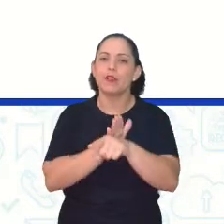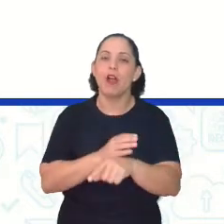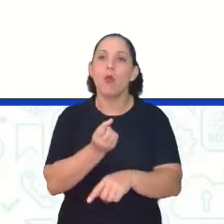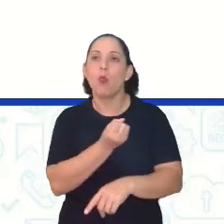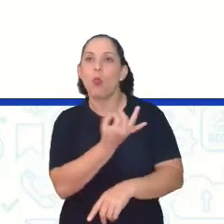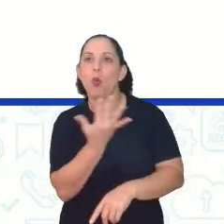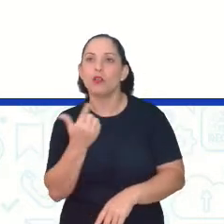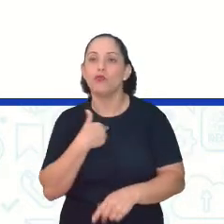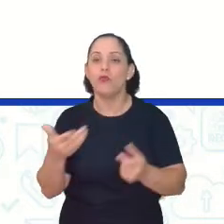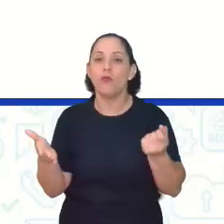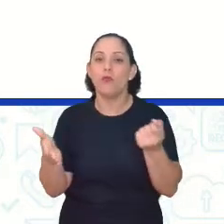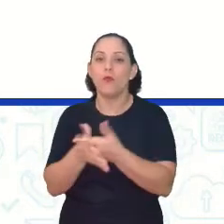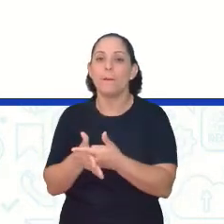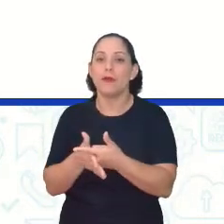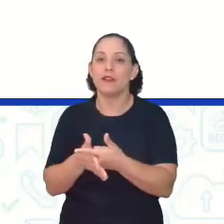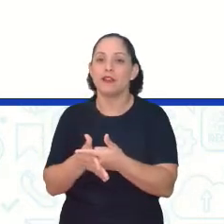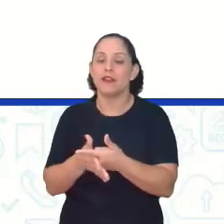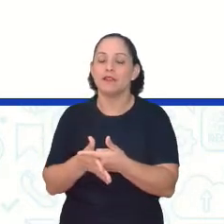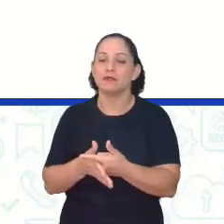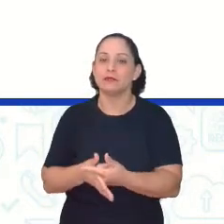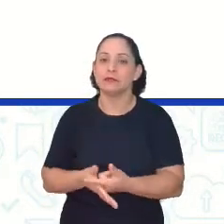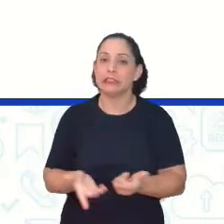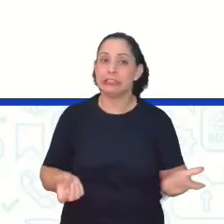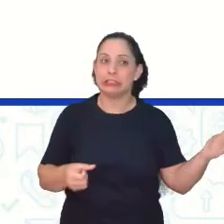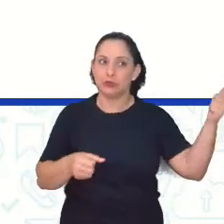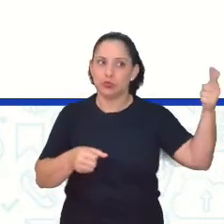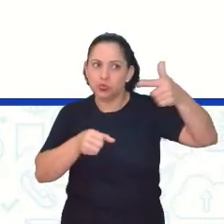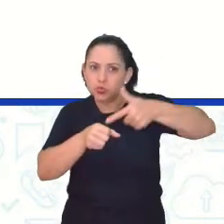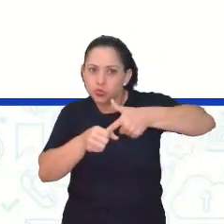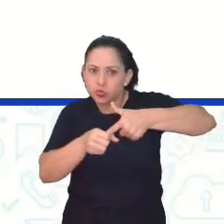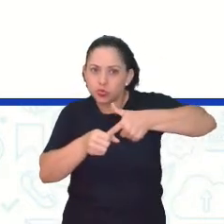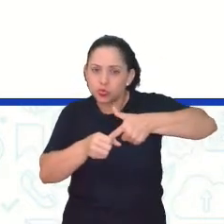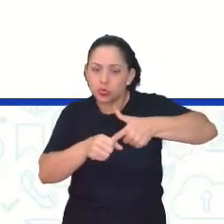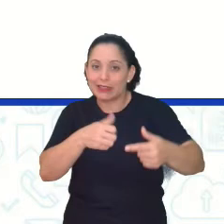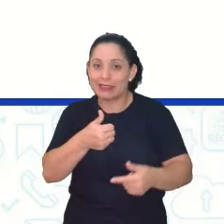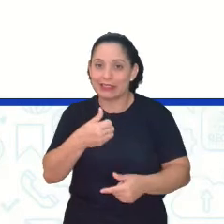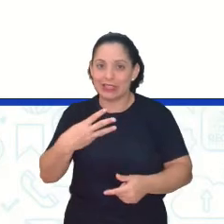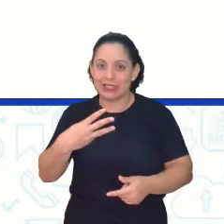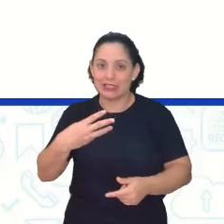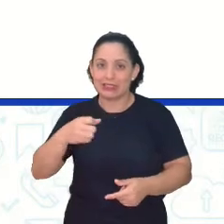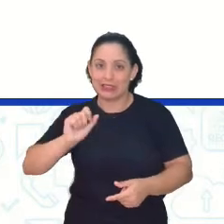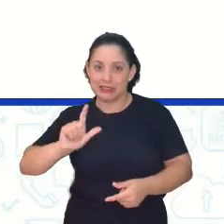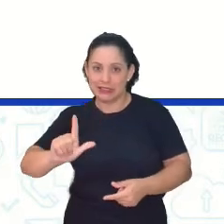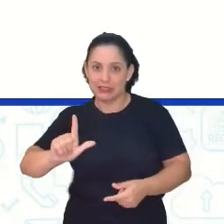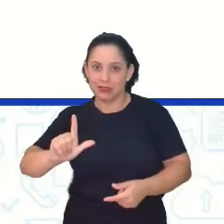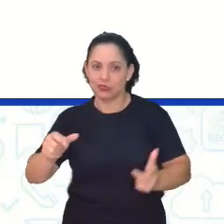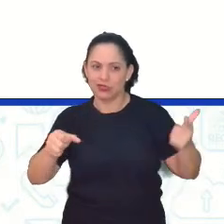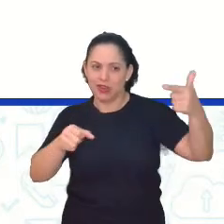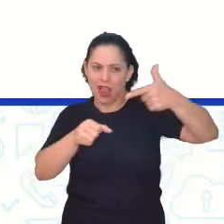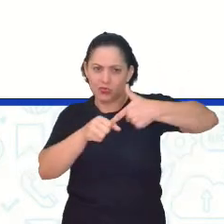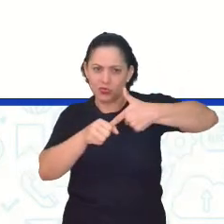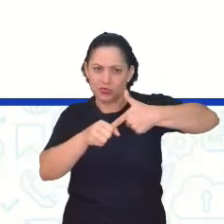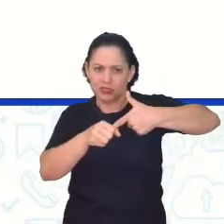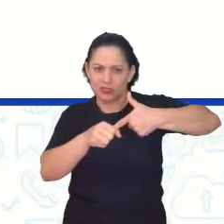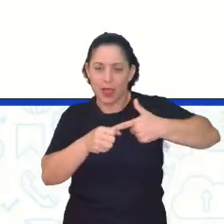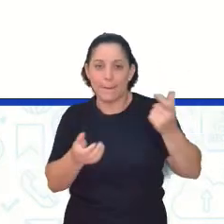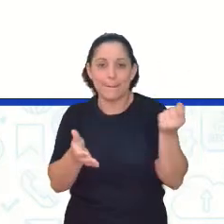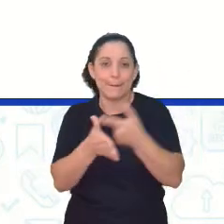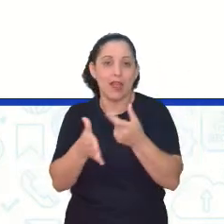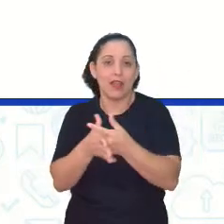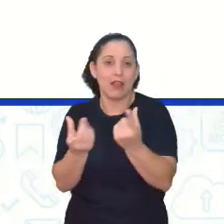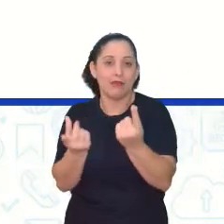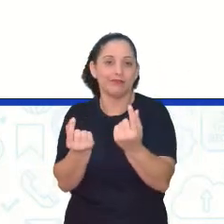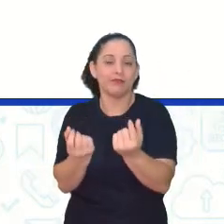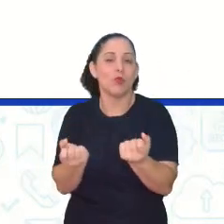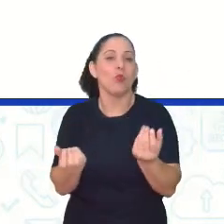pagar se eu for colocar lá 13 litros de gasolina, certo? Então, se você